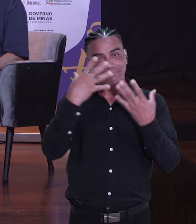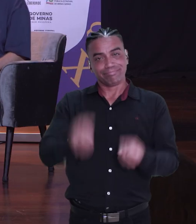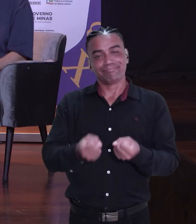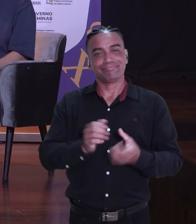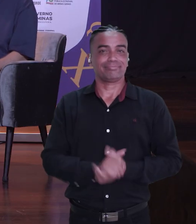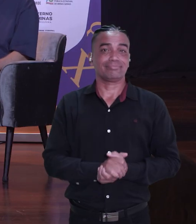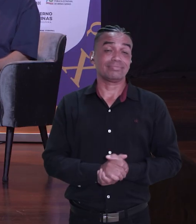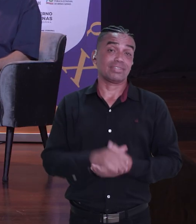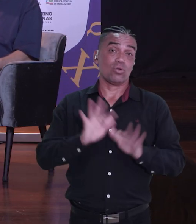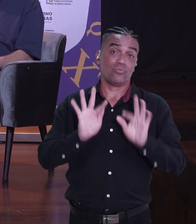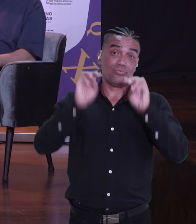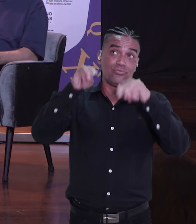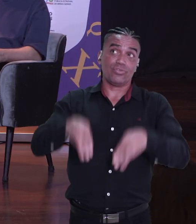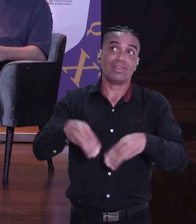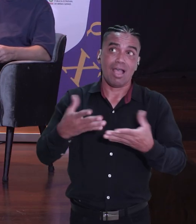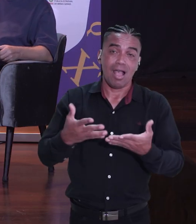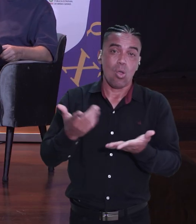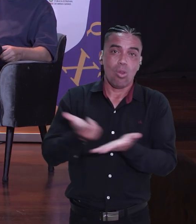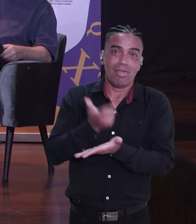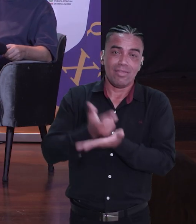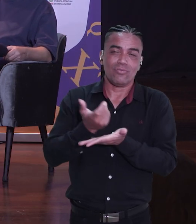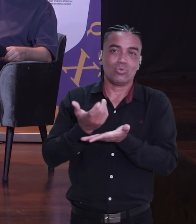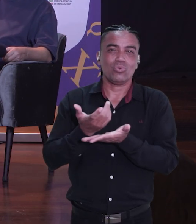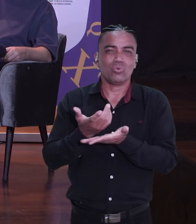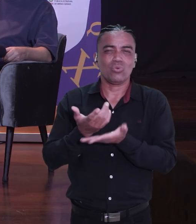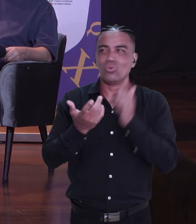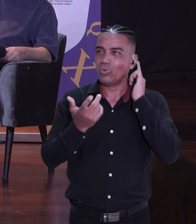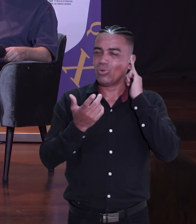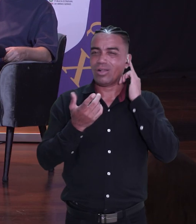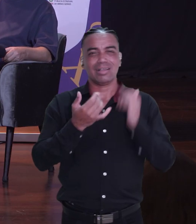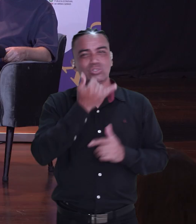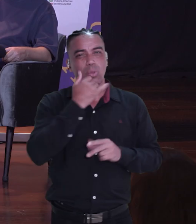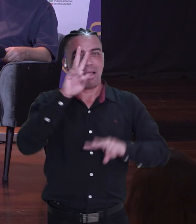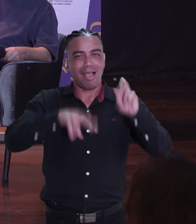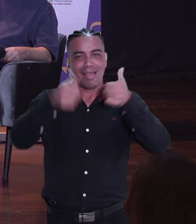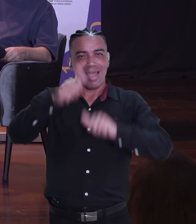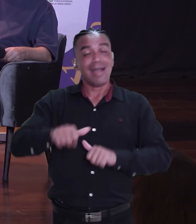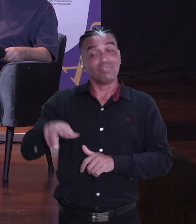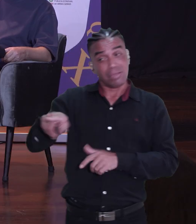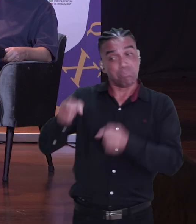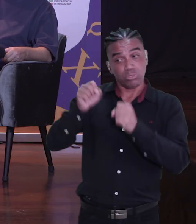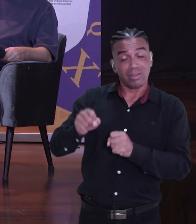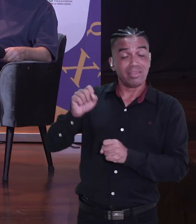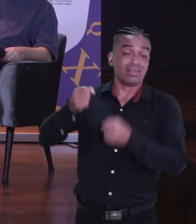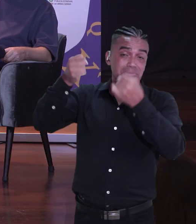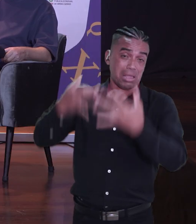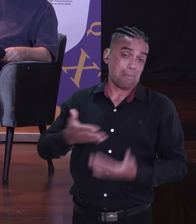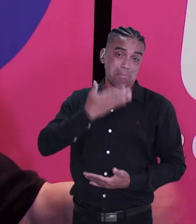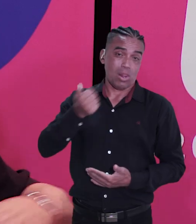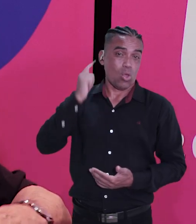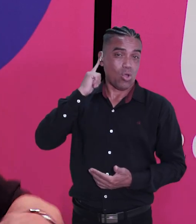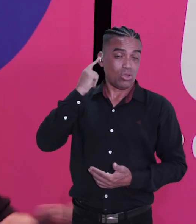segurar o rojão, né? Então, e no final, quer dizer, o livro serviu. Desculpa estar fazendo essa análise para você, você